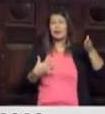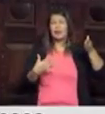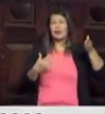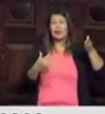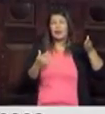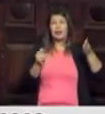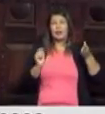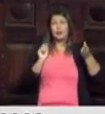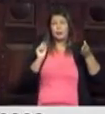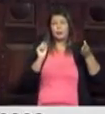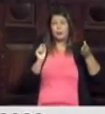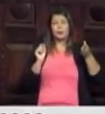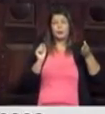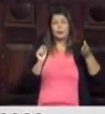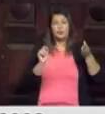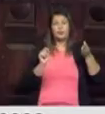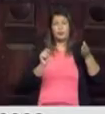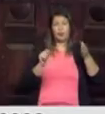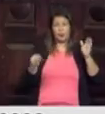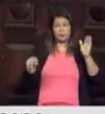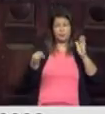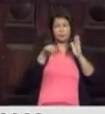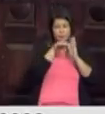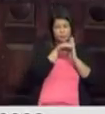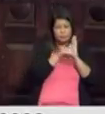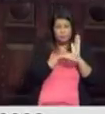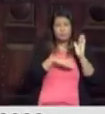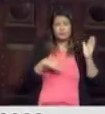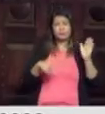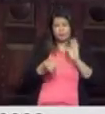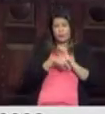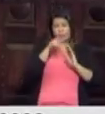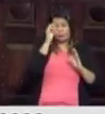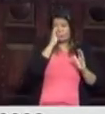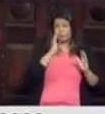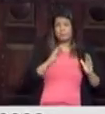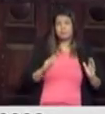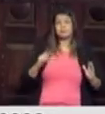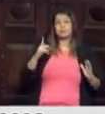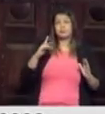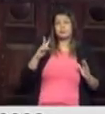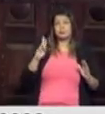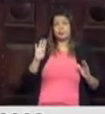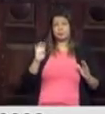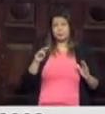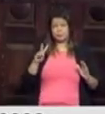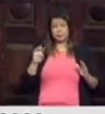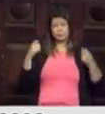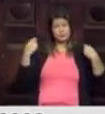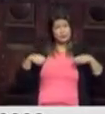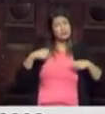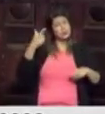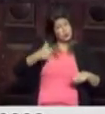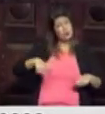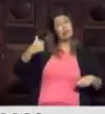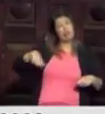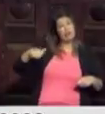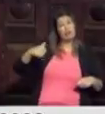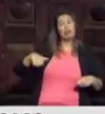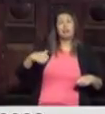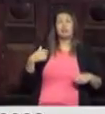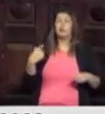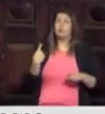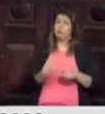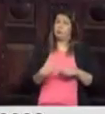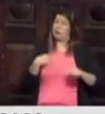dizer, o sistema previdenciário nacional precisa ser reavaliado. É verdade, nós temos, por uma